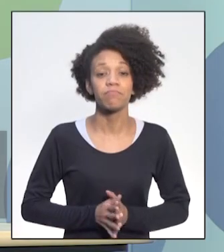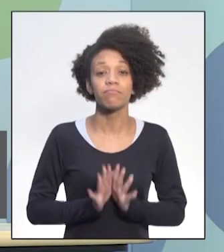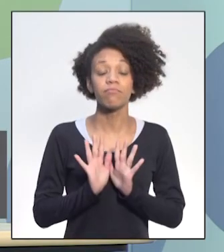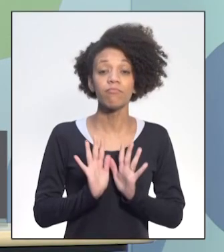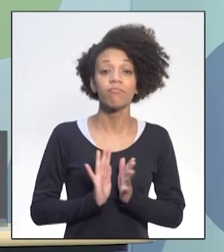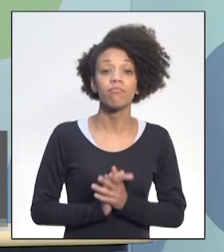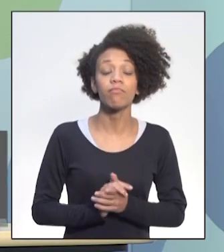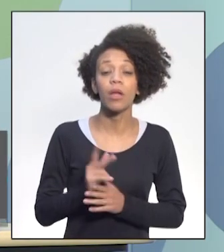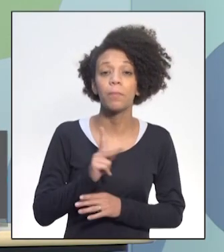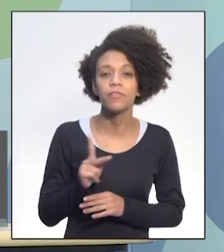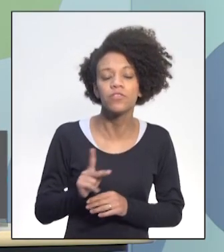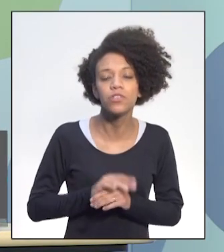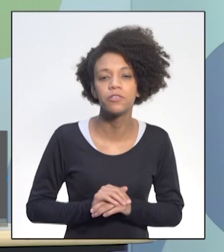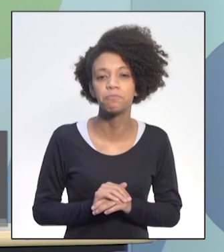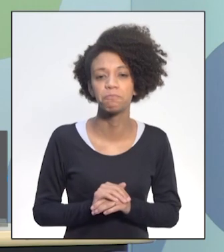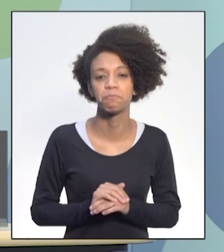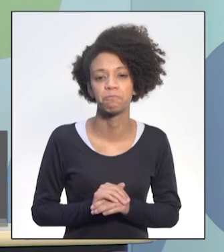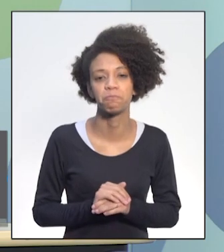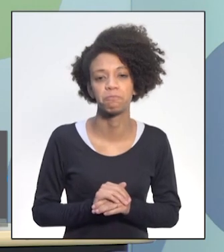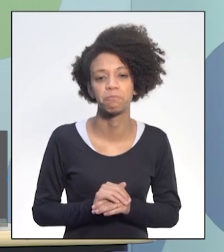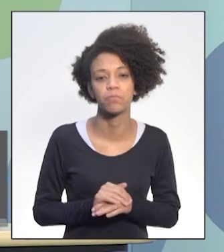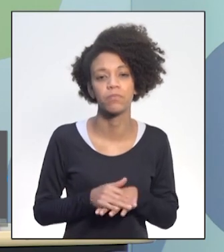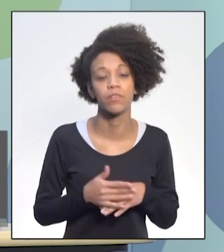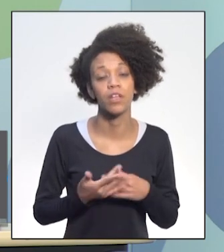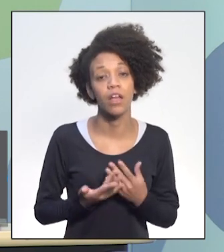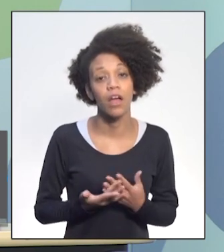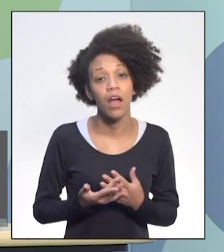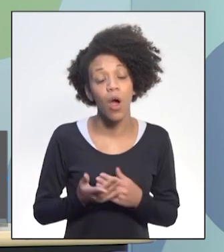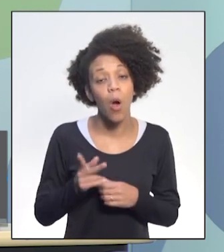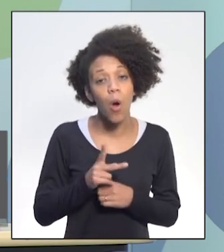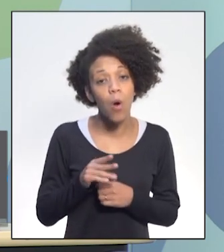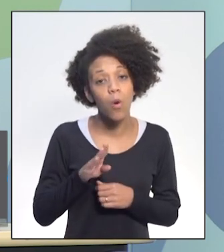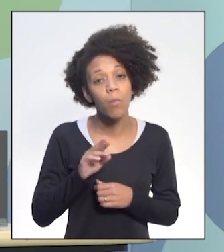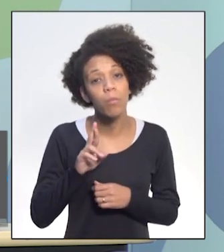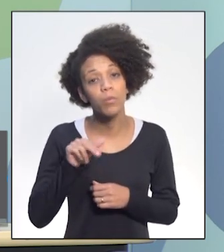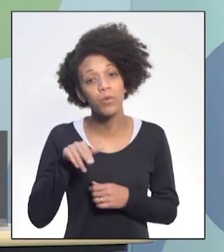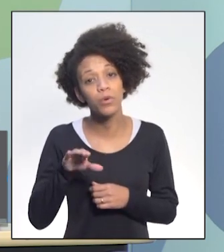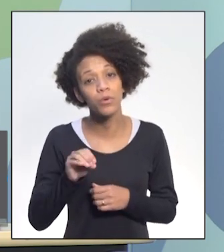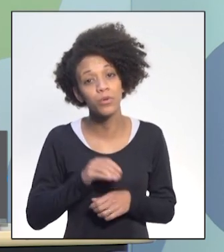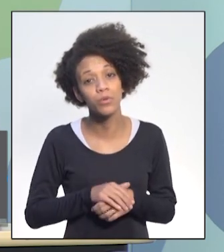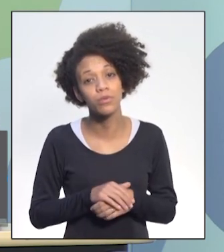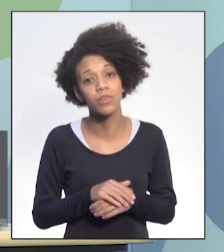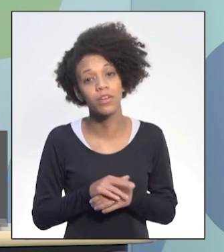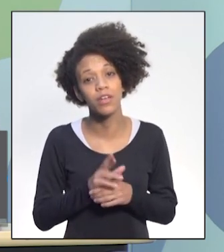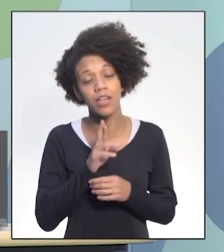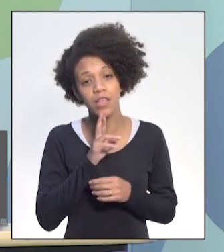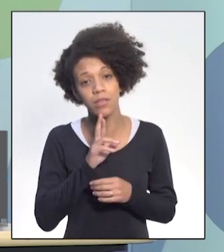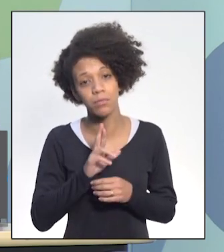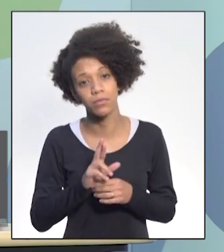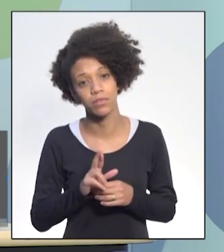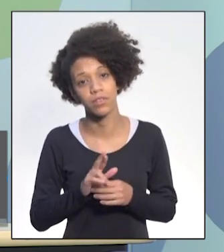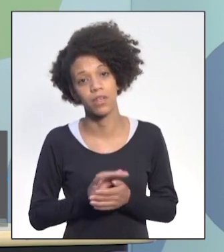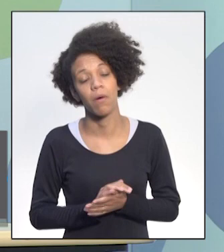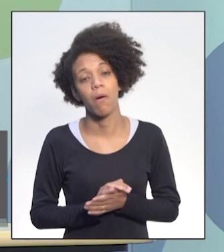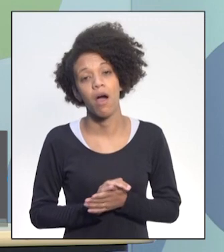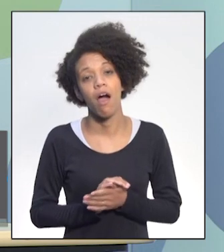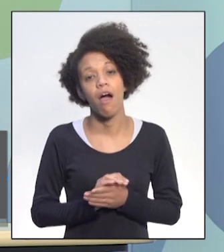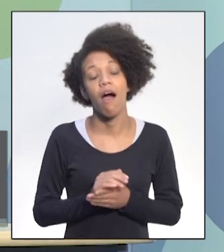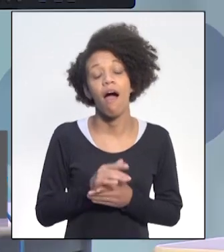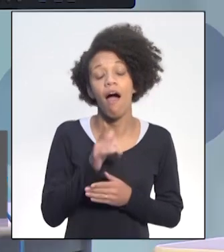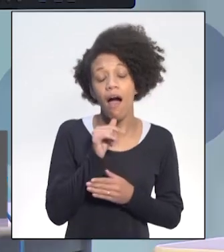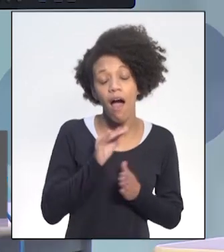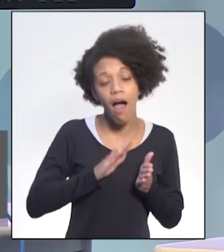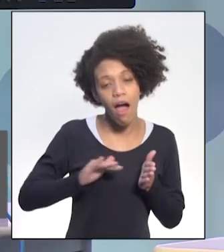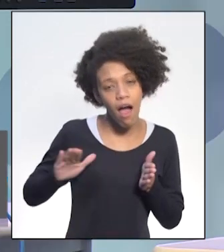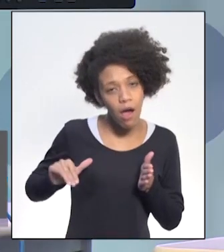Olha só, professora, apenas o Bruno respondeu que a água do mar é alcalina. Tá.